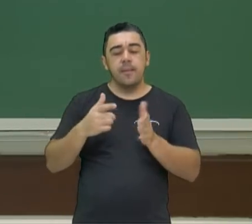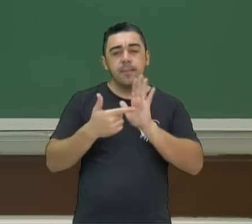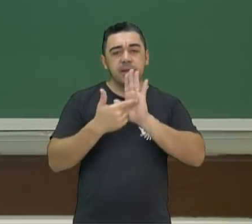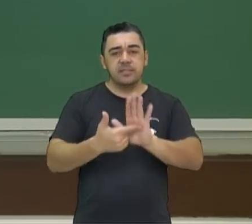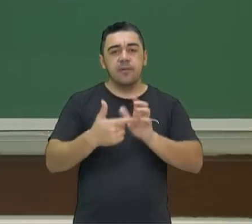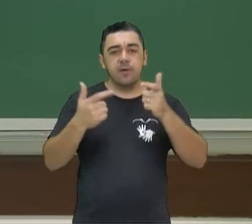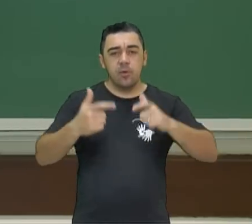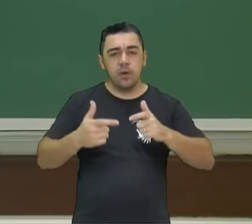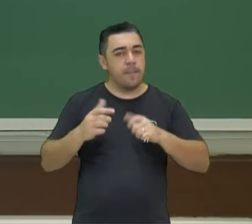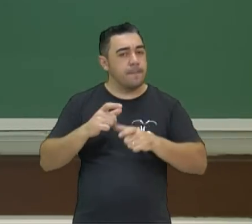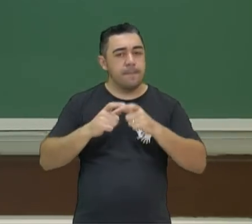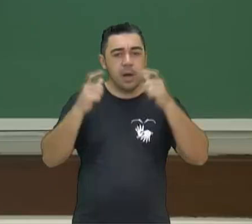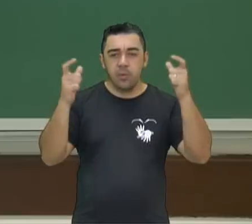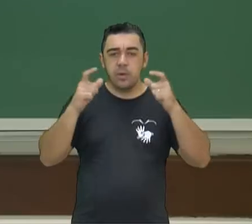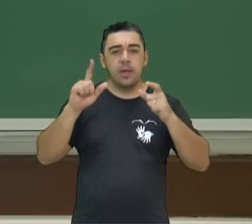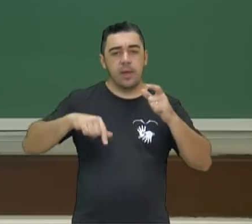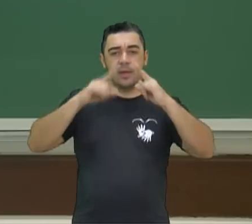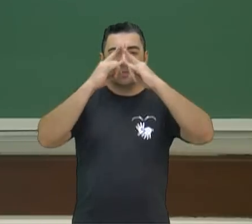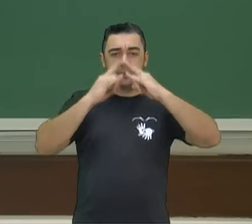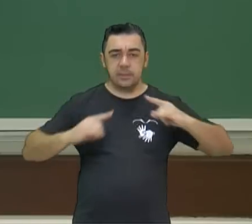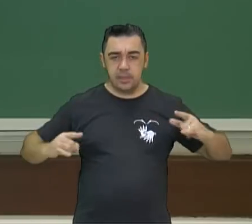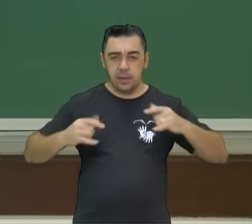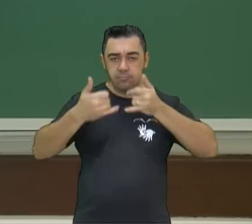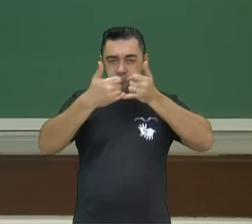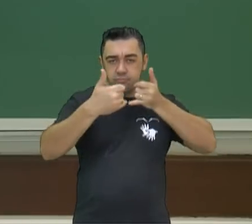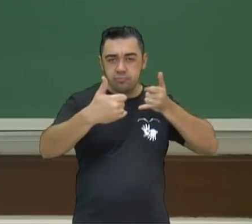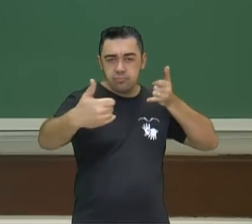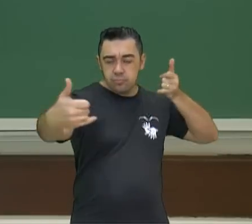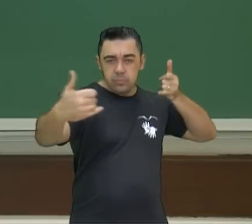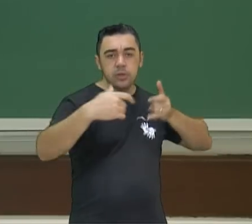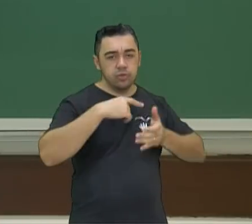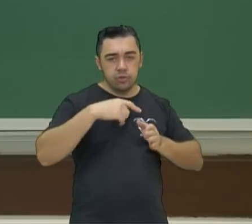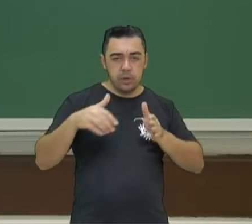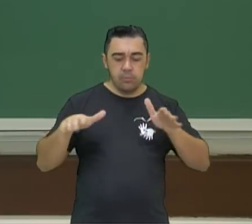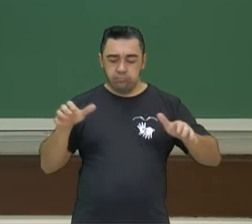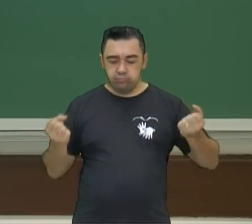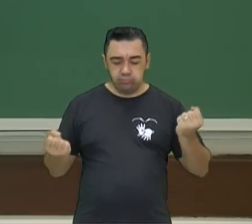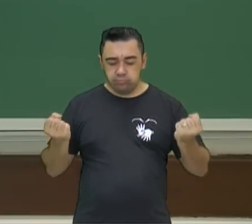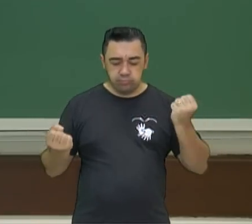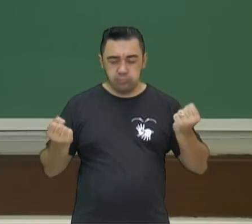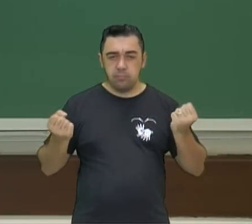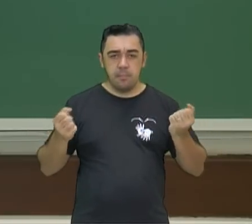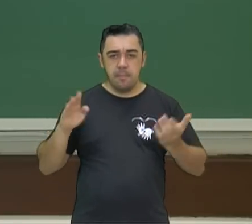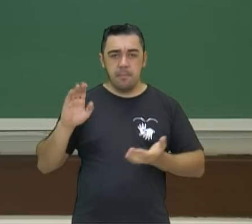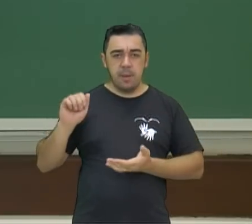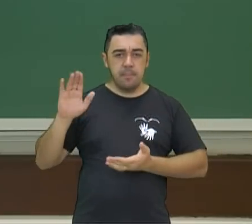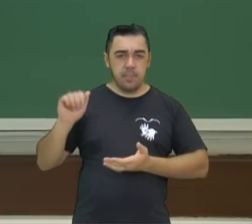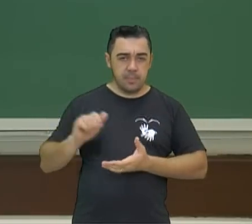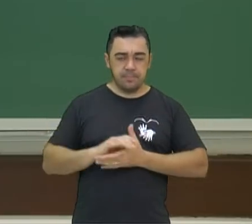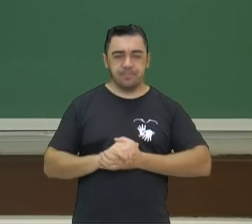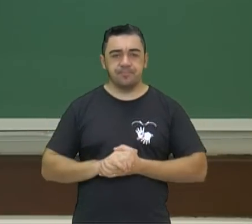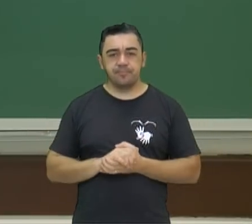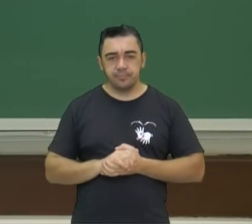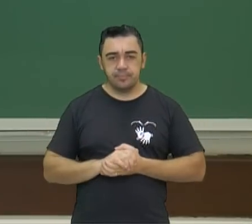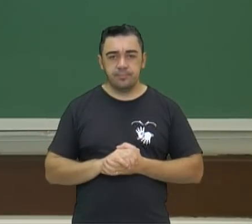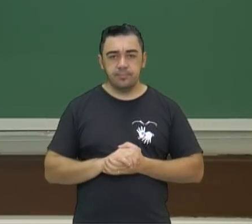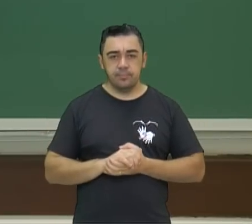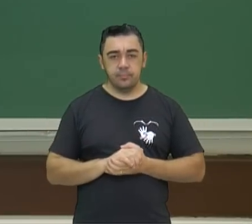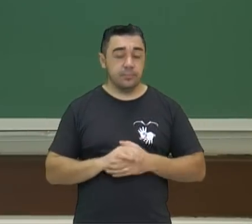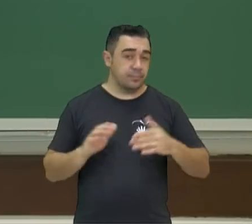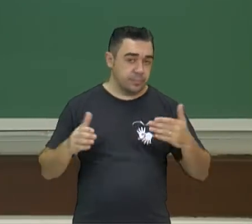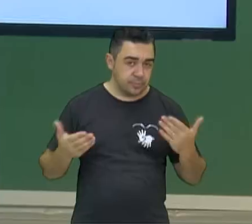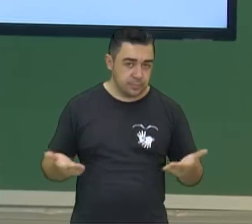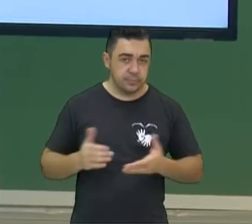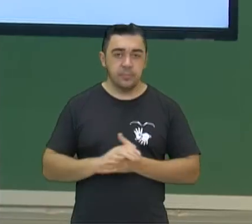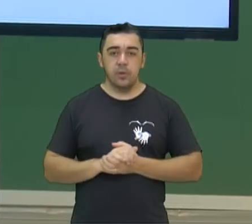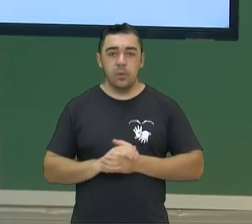apresentando, sobre uma linha, sobre uma corda bamba, ou seja, sem muita proteção.